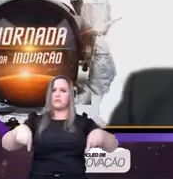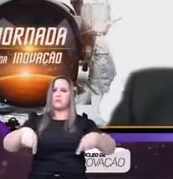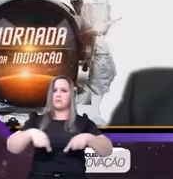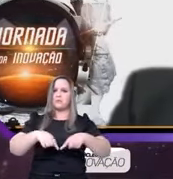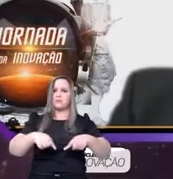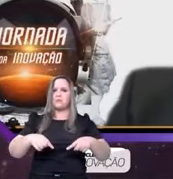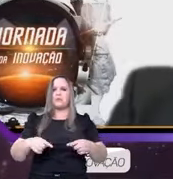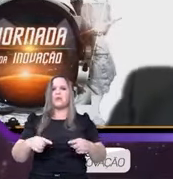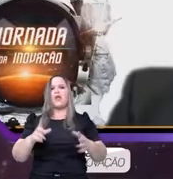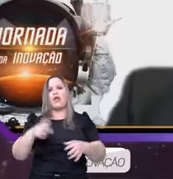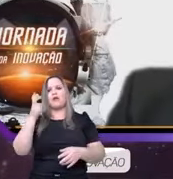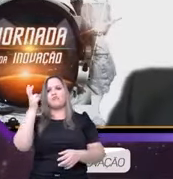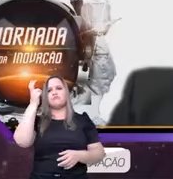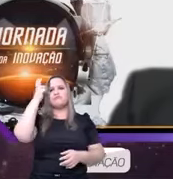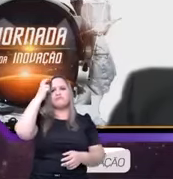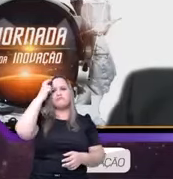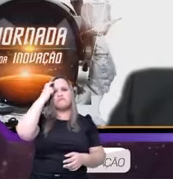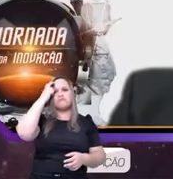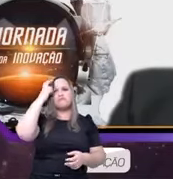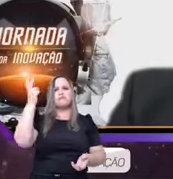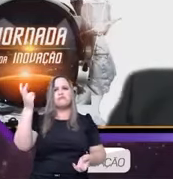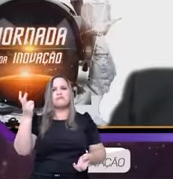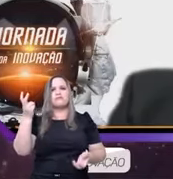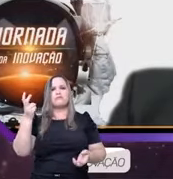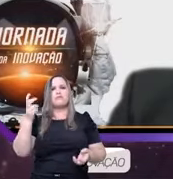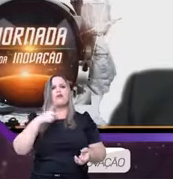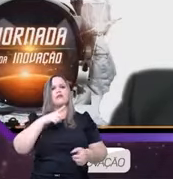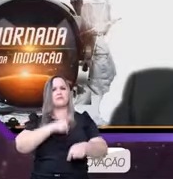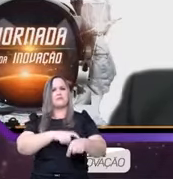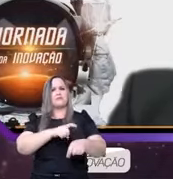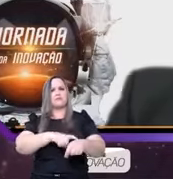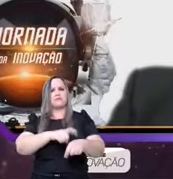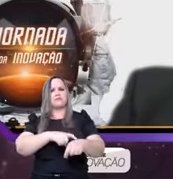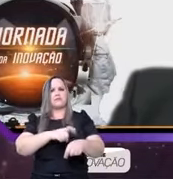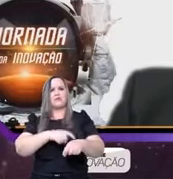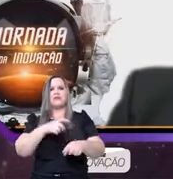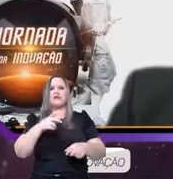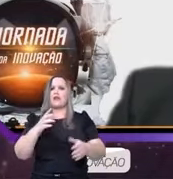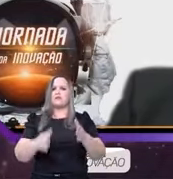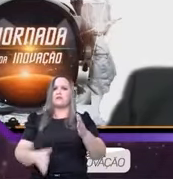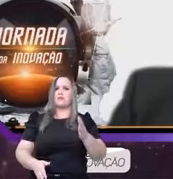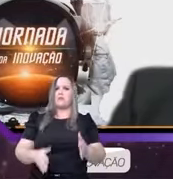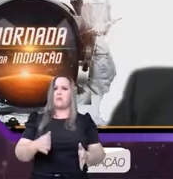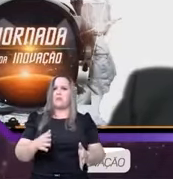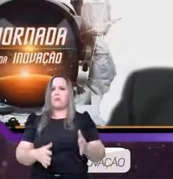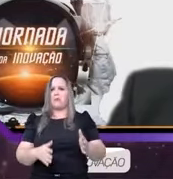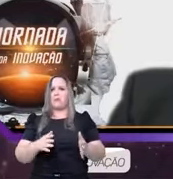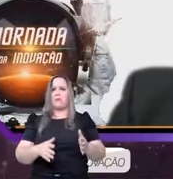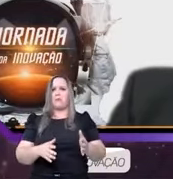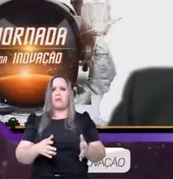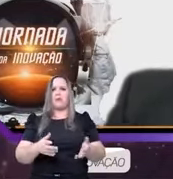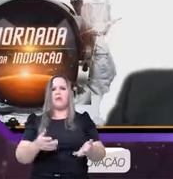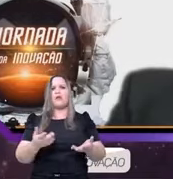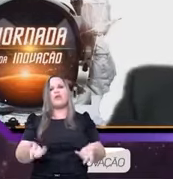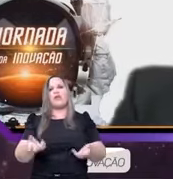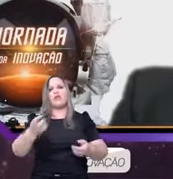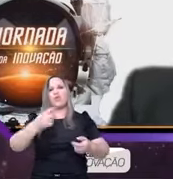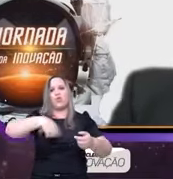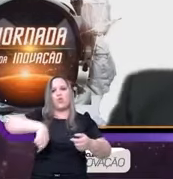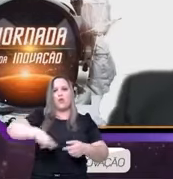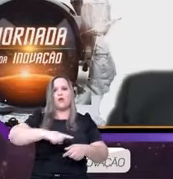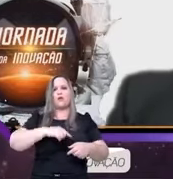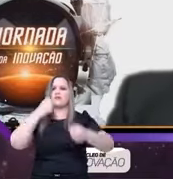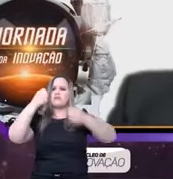A cultura. Mas, ao mesmo tempo, existe um retorno. Por quê? Eu começo a ganhar. Agora, obviamente, o que a gente diz, a inovação